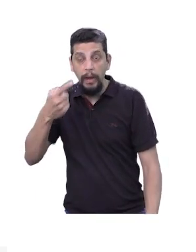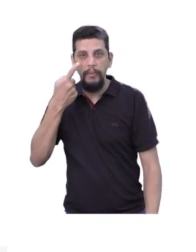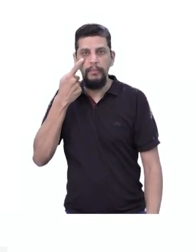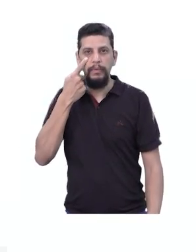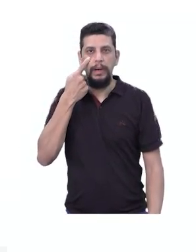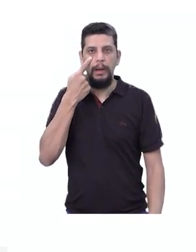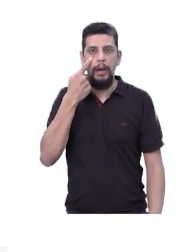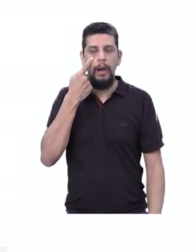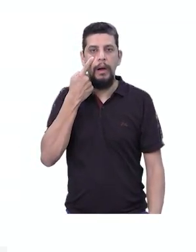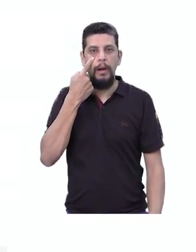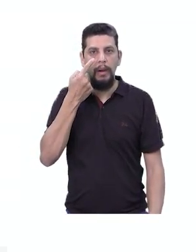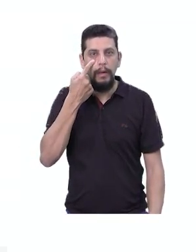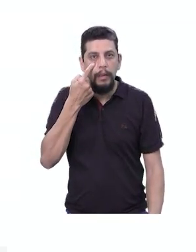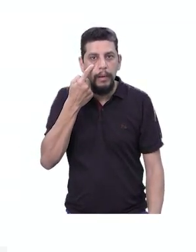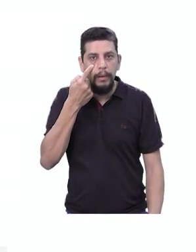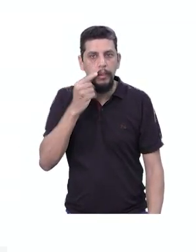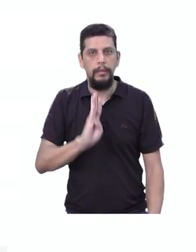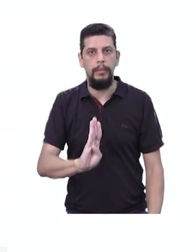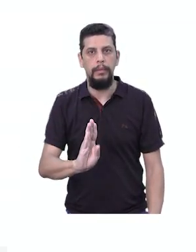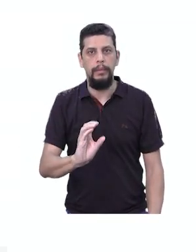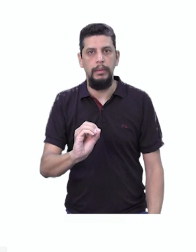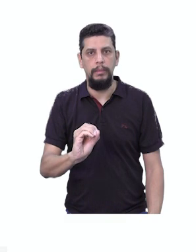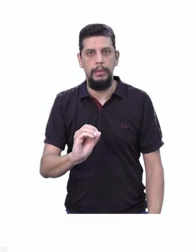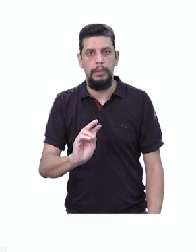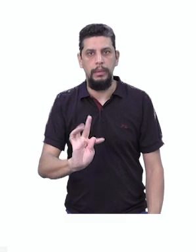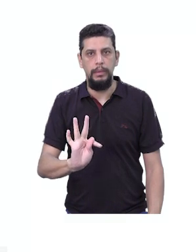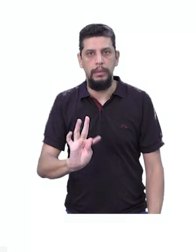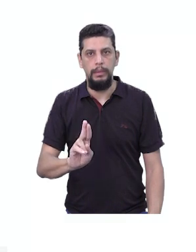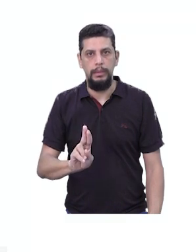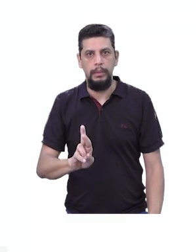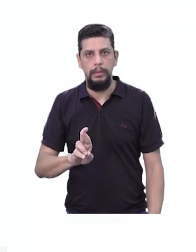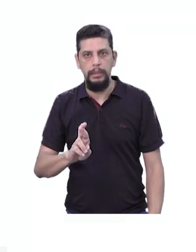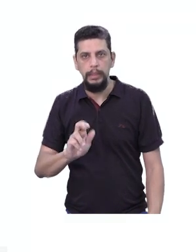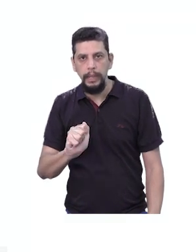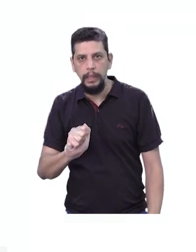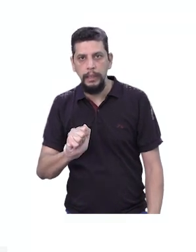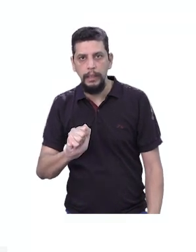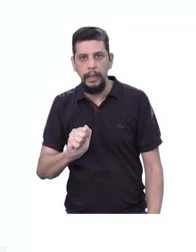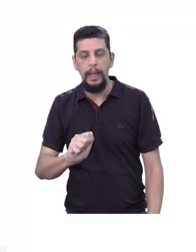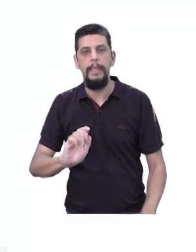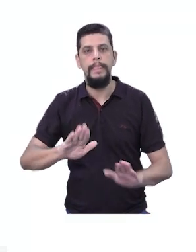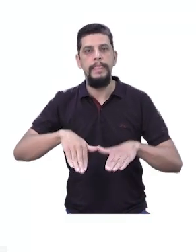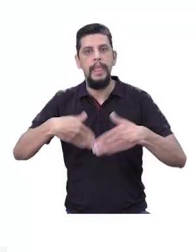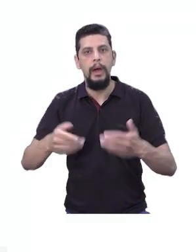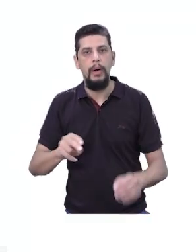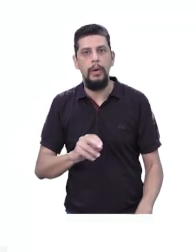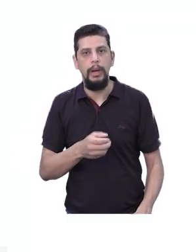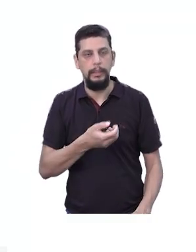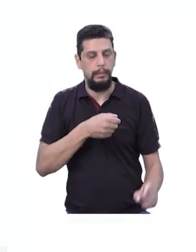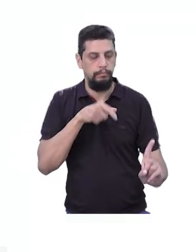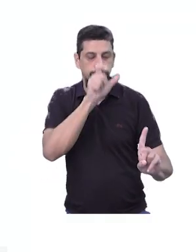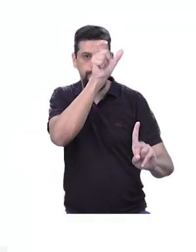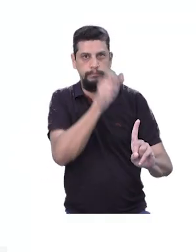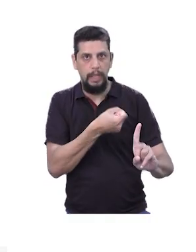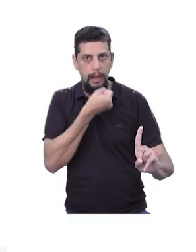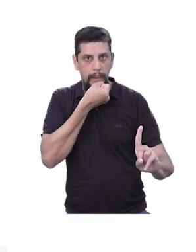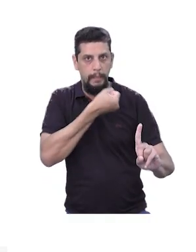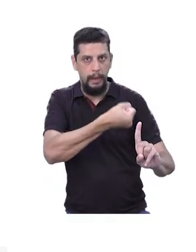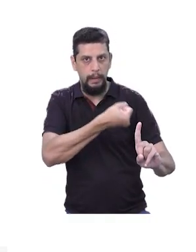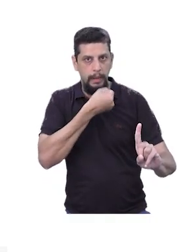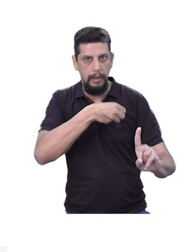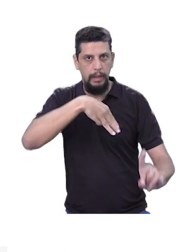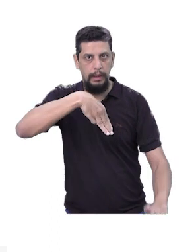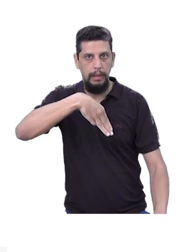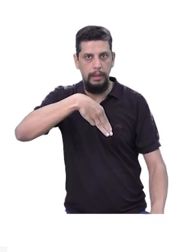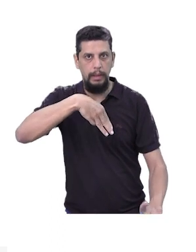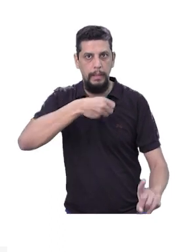Vamos ver? Olha lá. Tá lá. Botura. Então, o nosso entrevistado é